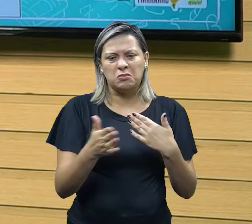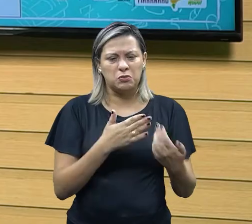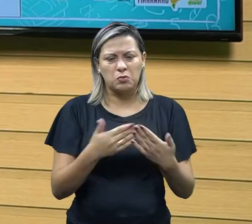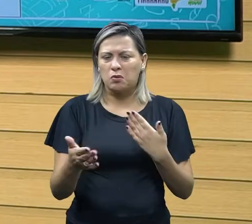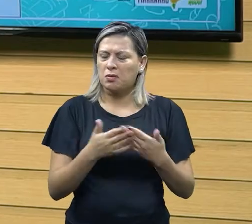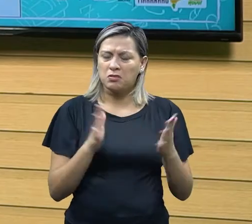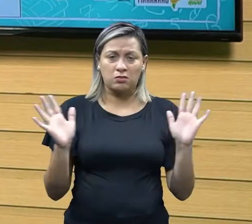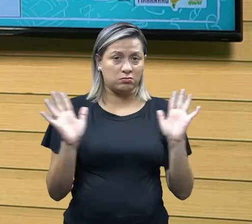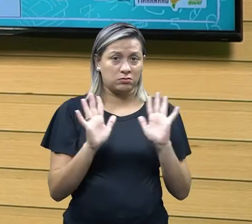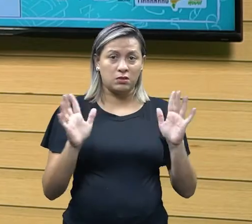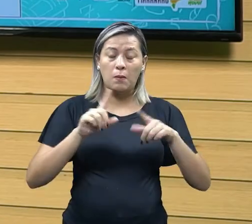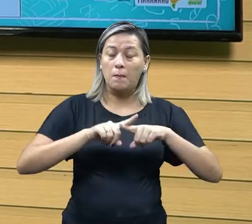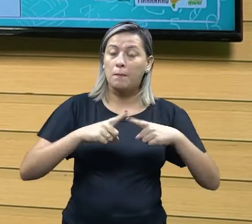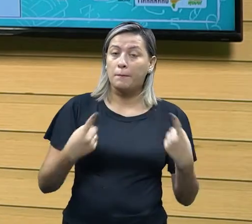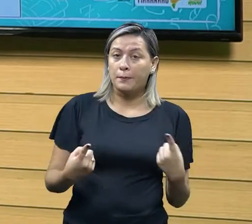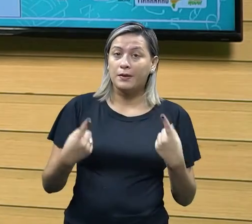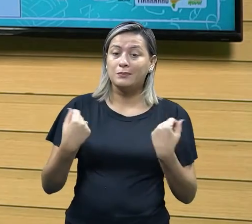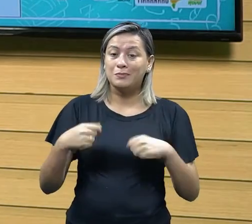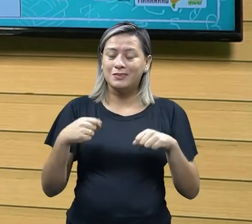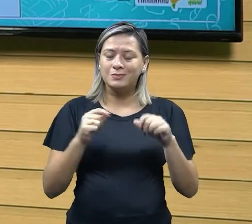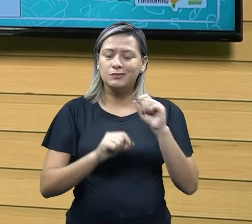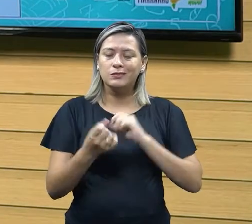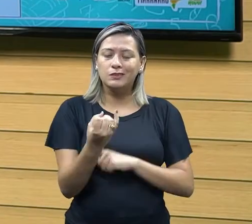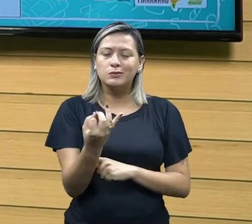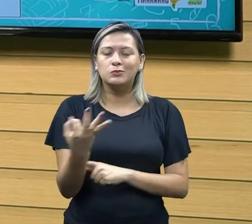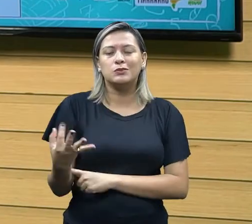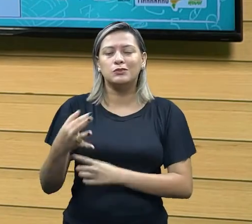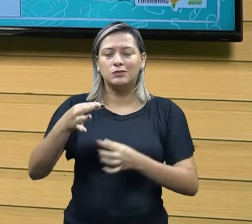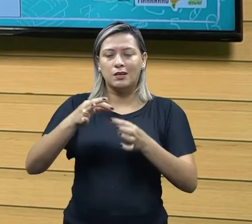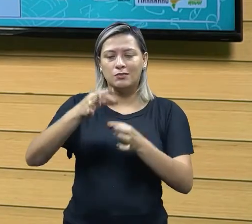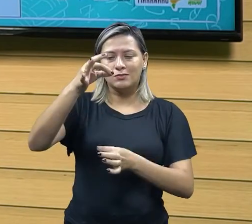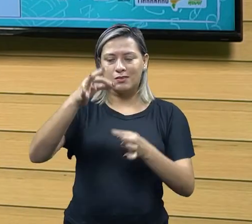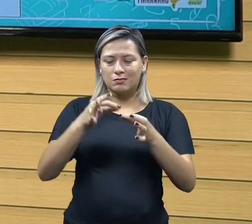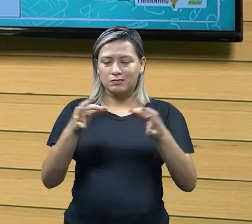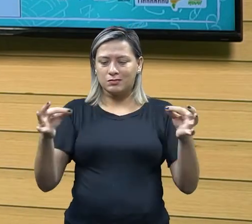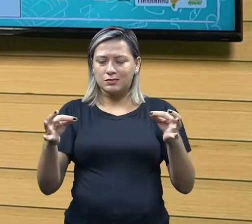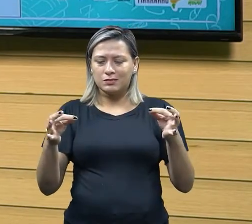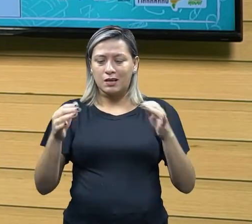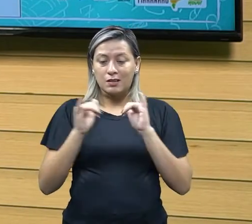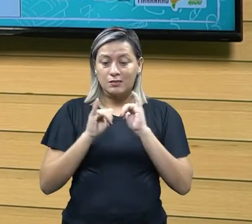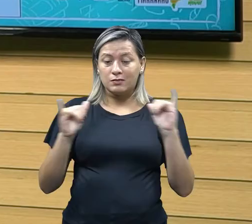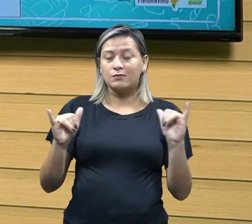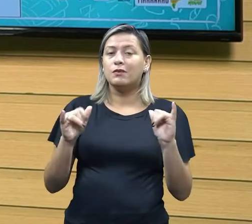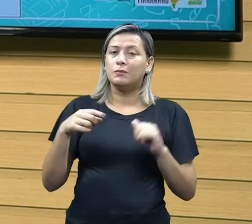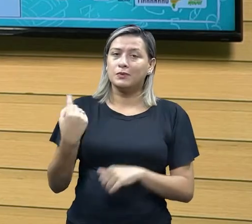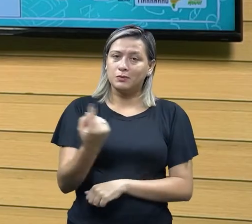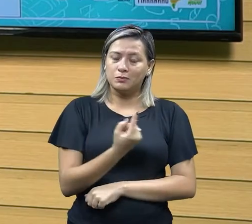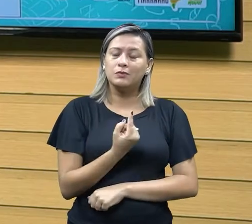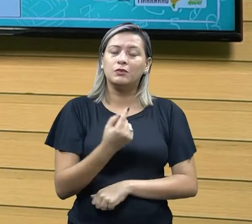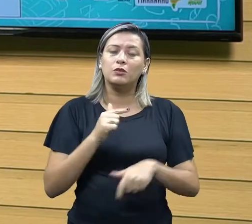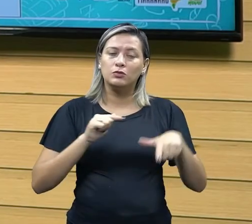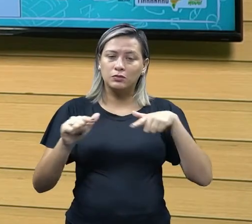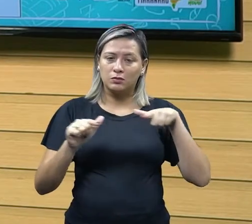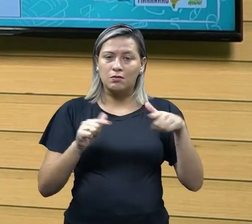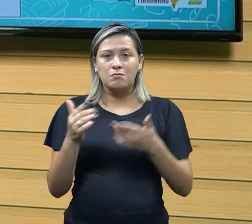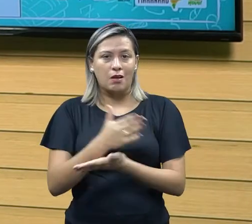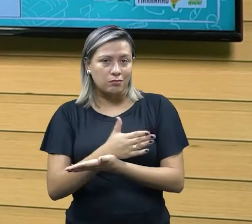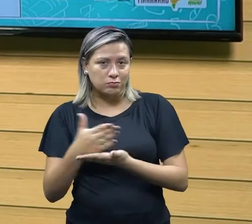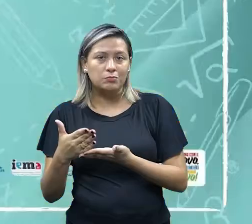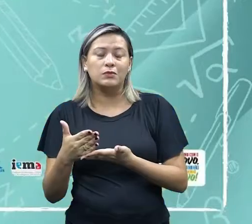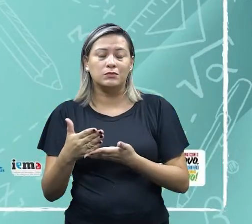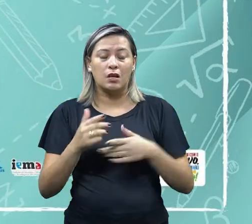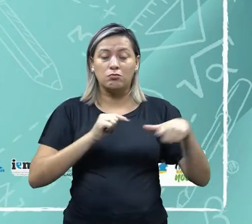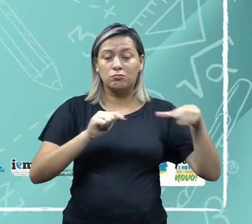as medidas e tem que ter essas informações para que a gente possa realmente fazer o nosso trabalho, um trabalho